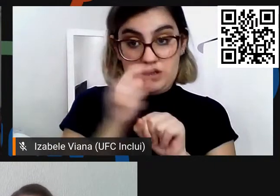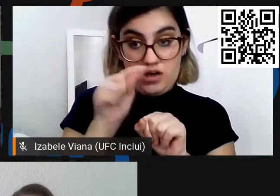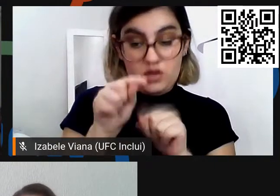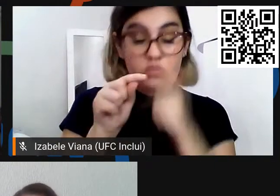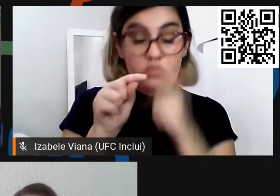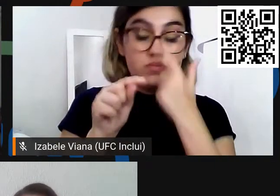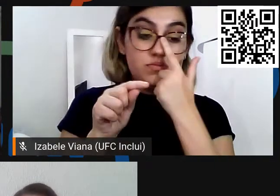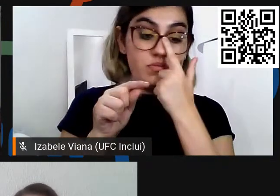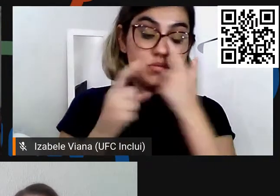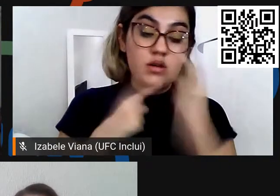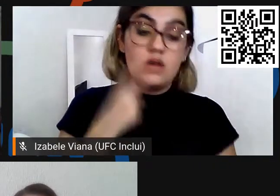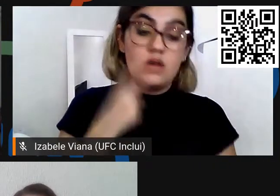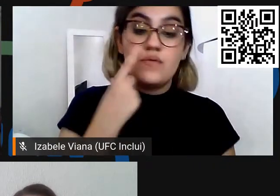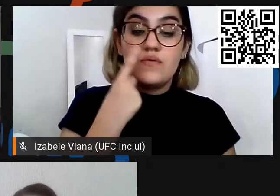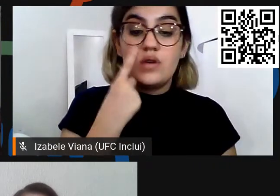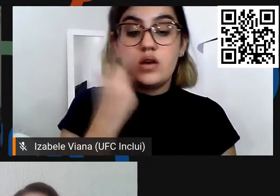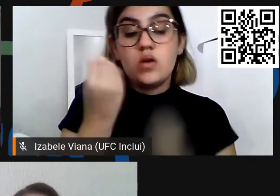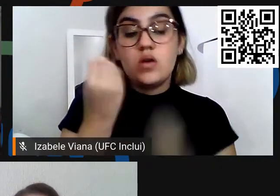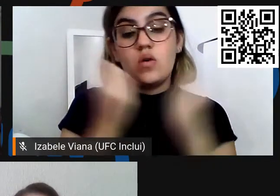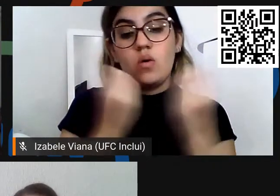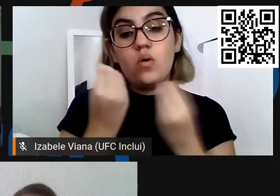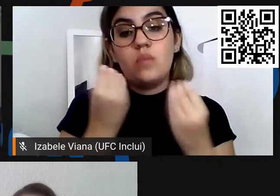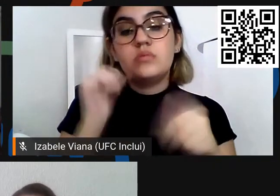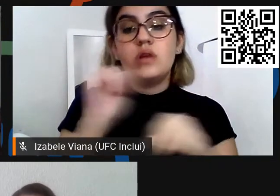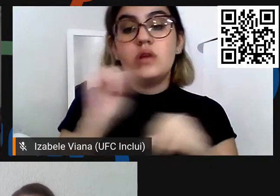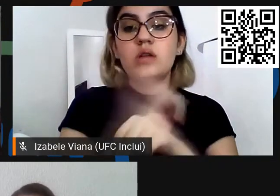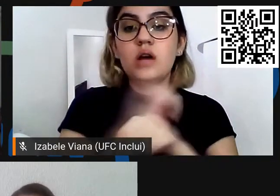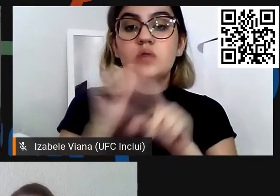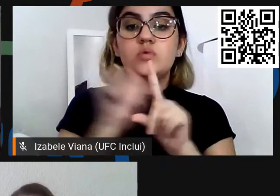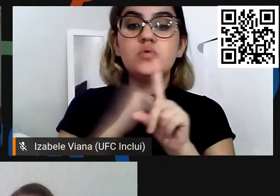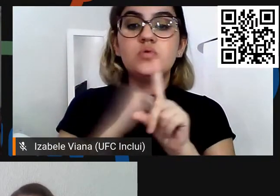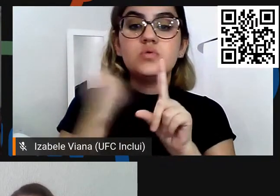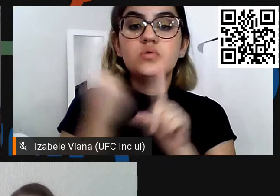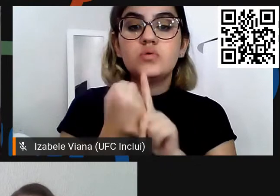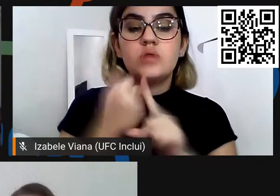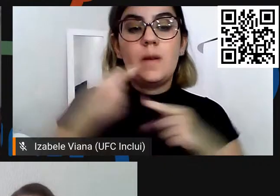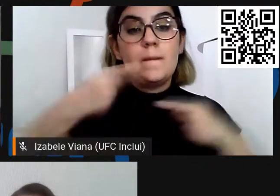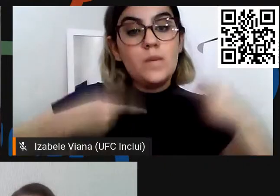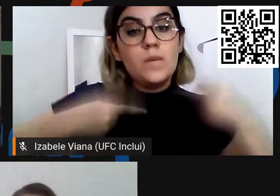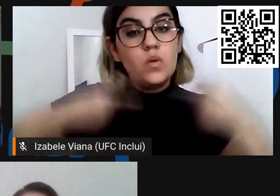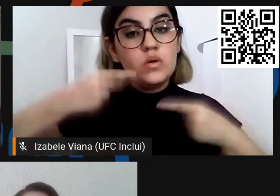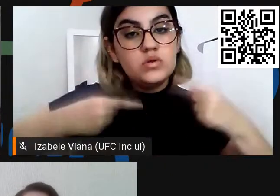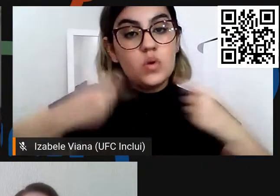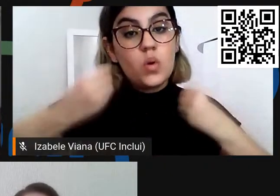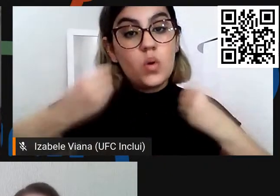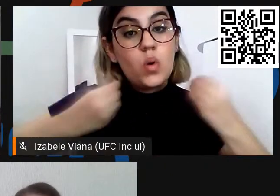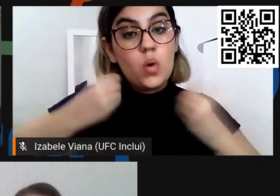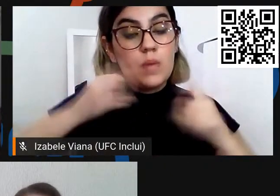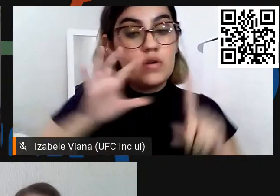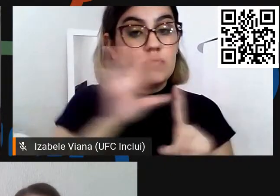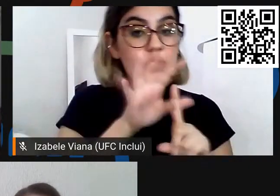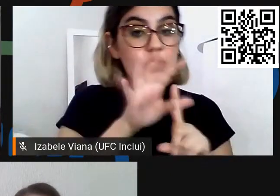medidas sociais, políticas e o efeito disso na vida das pessoas. Como, por exemplo,